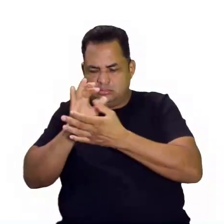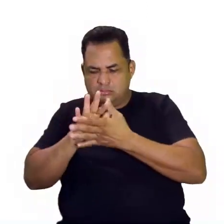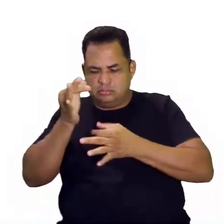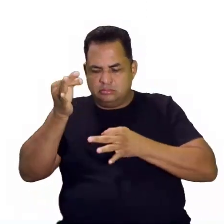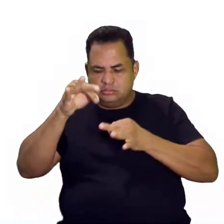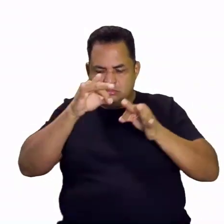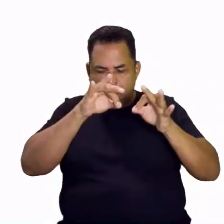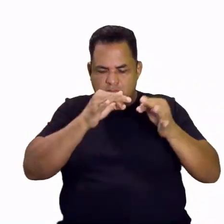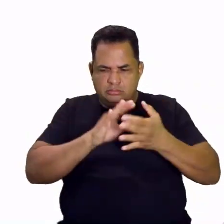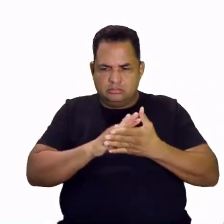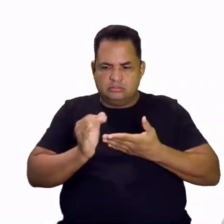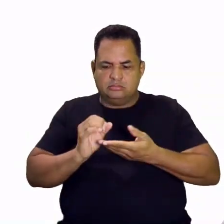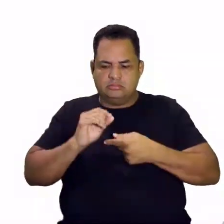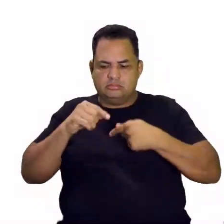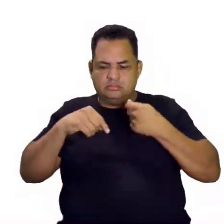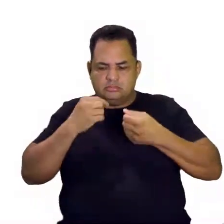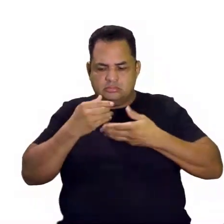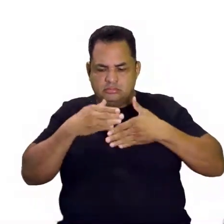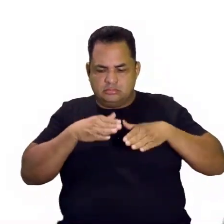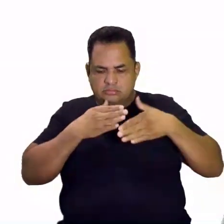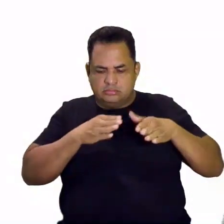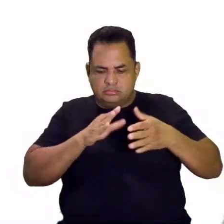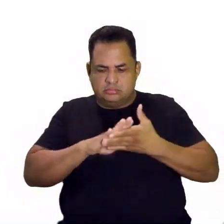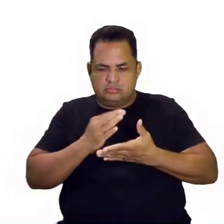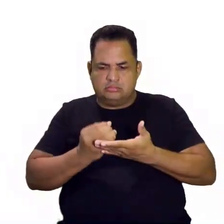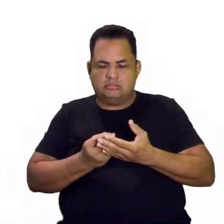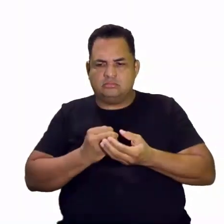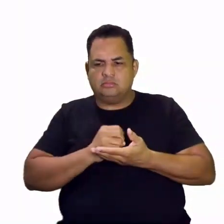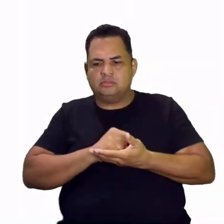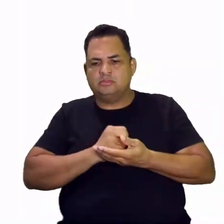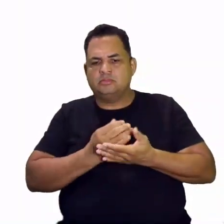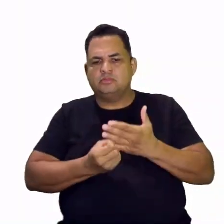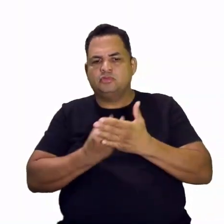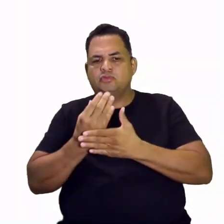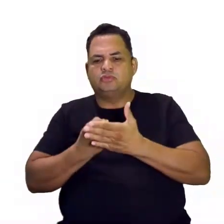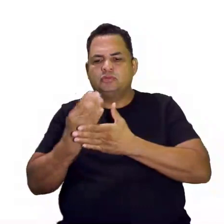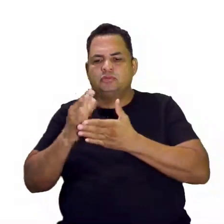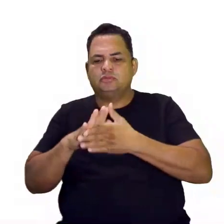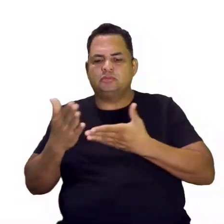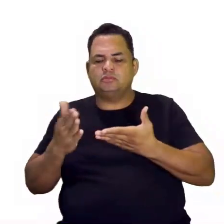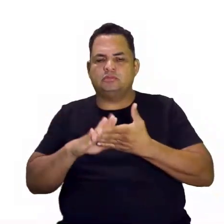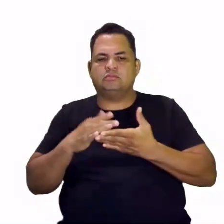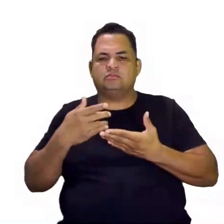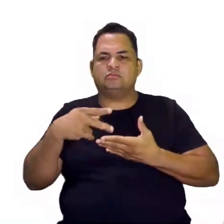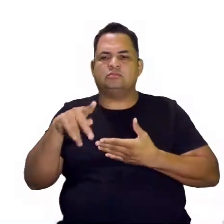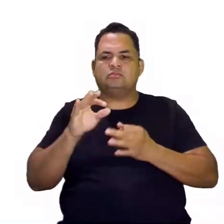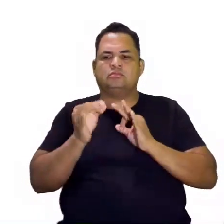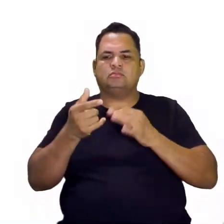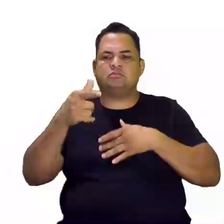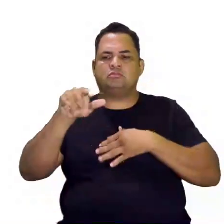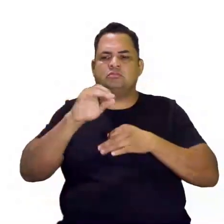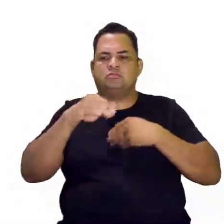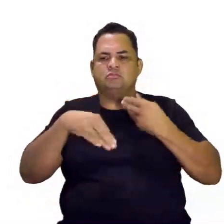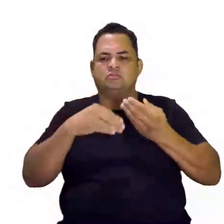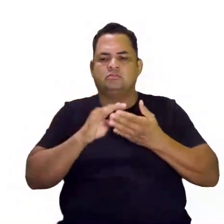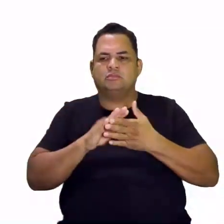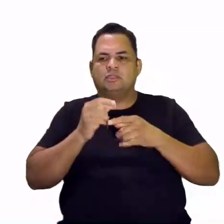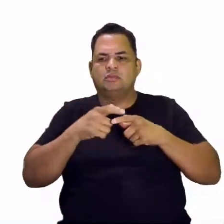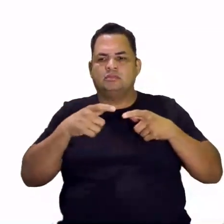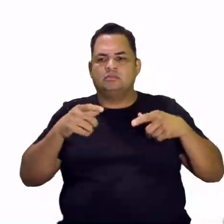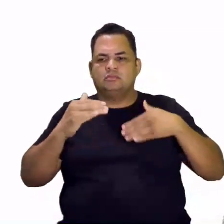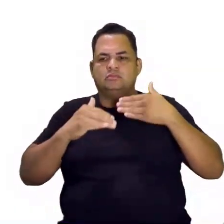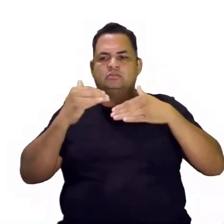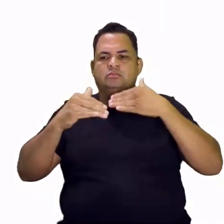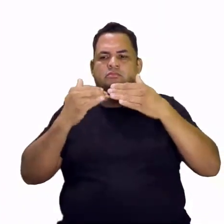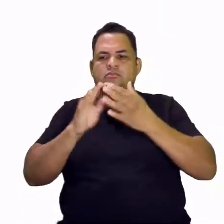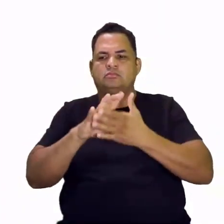uma colônia, elas vão se reproduzindo, você vai nutrindo elas, dando alimento, para que elas consigam se reproduzir. E aí a